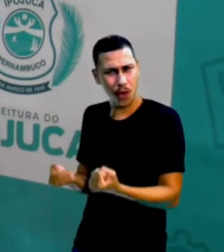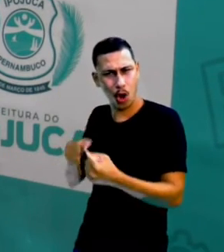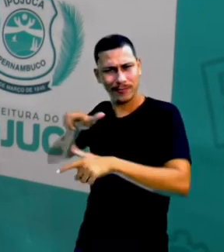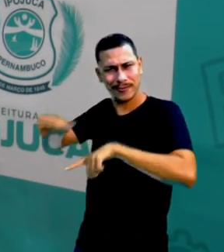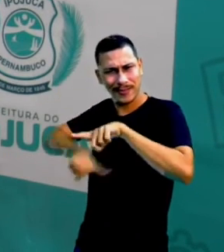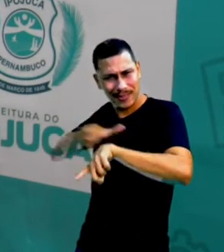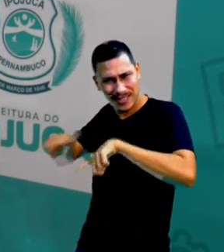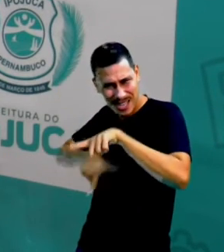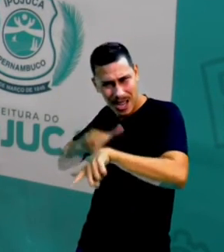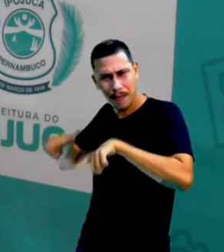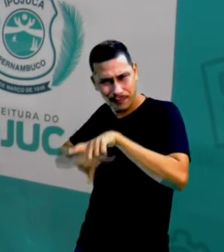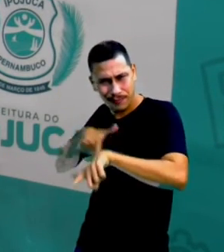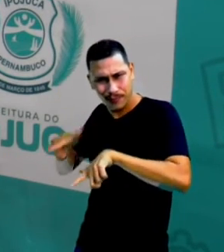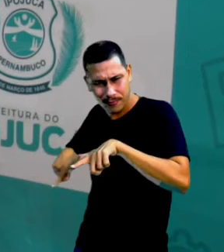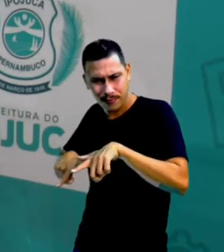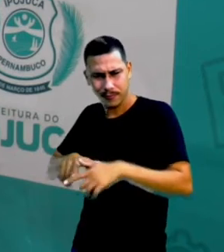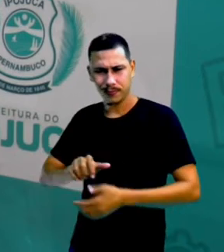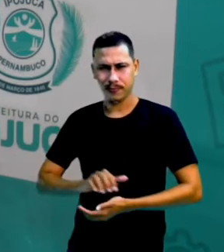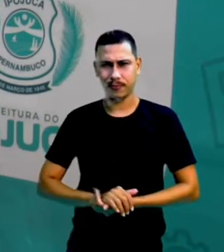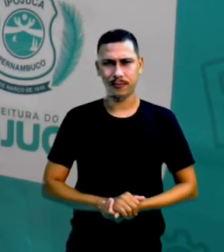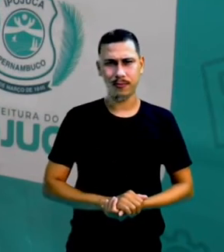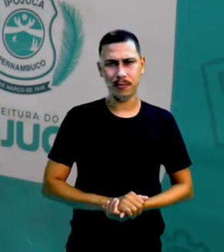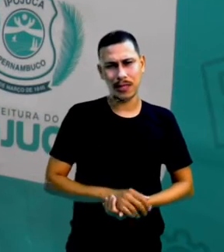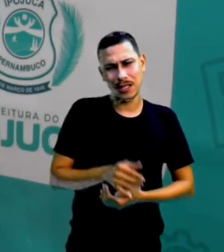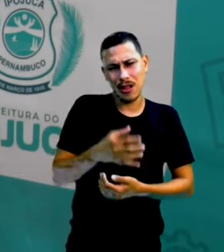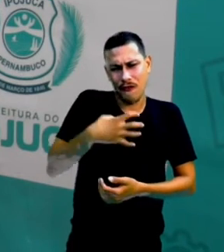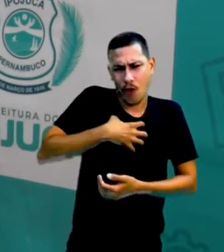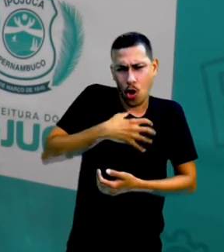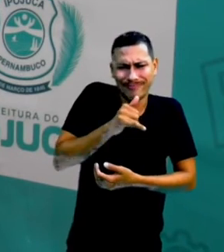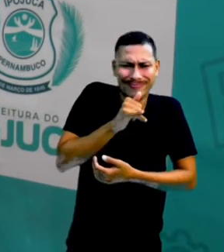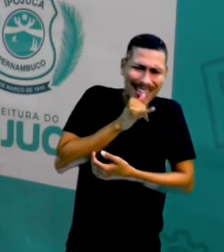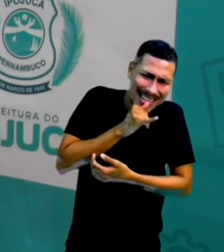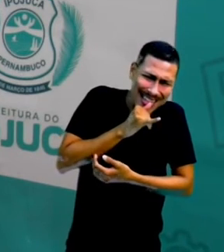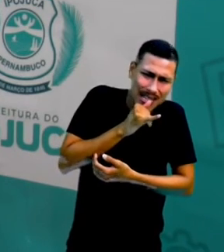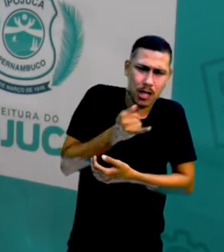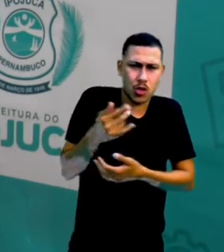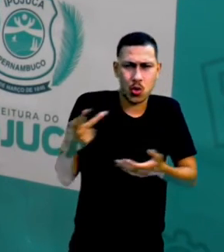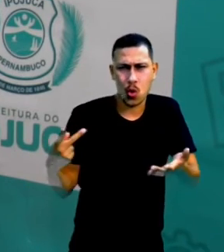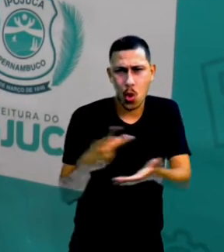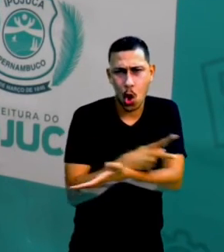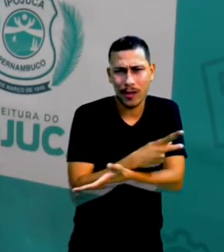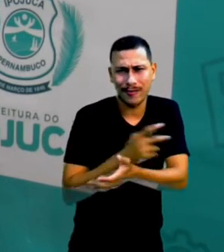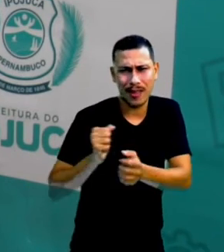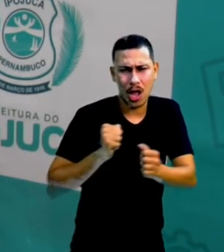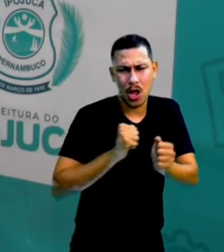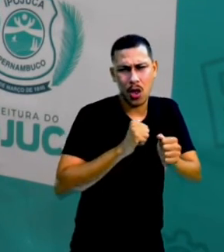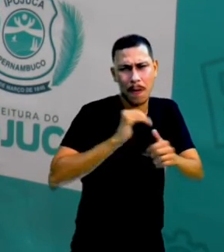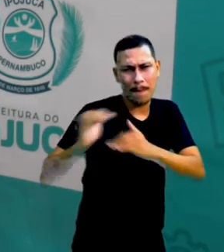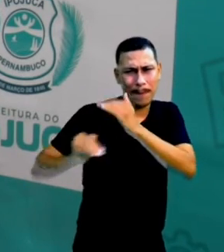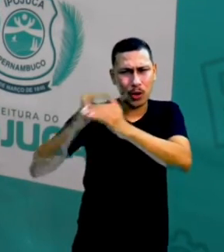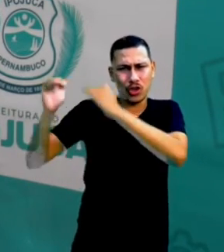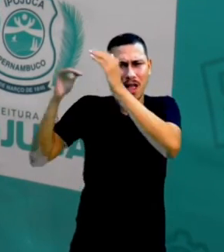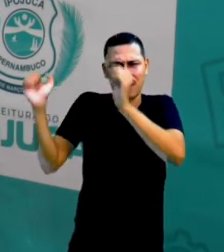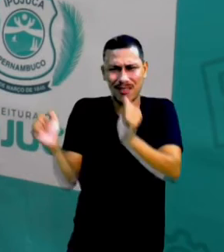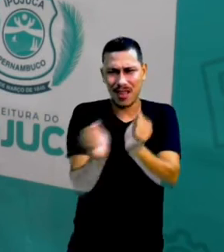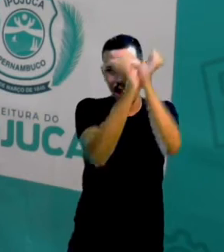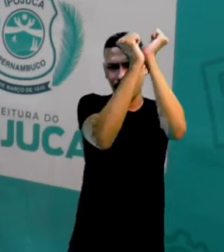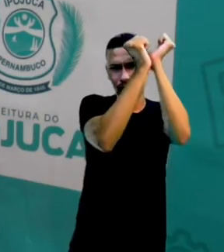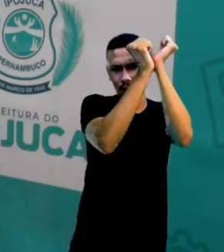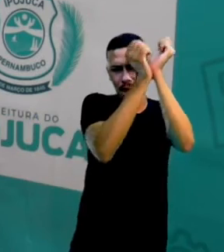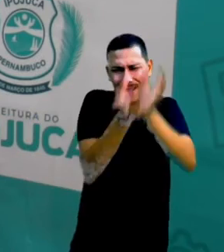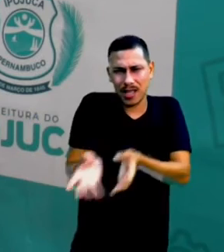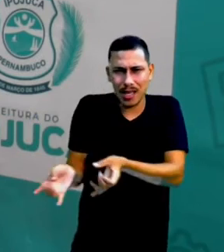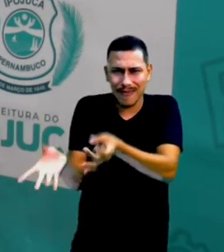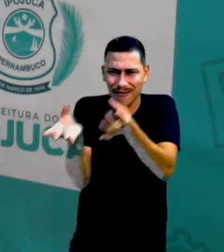trabalho forte. E aí, tristemente, aconteceu esse processo de escravização e